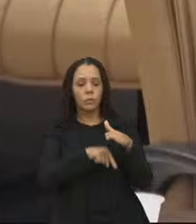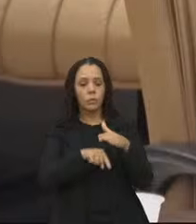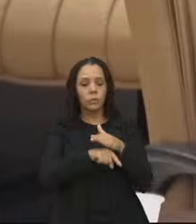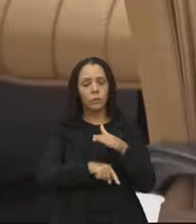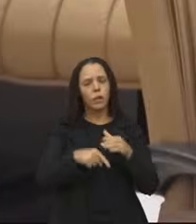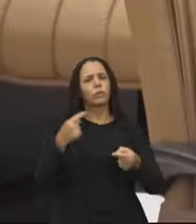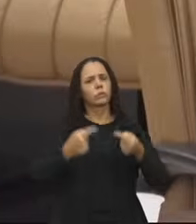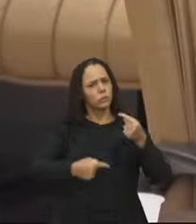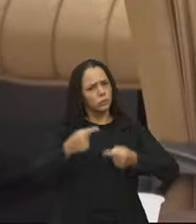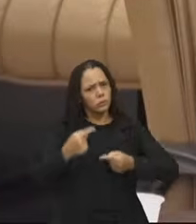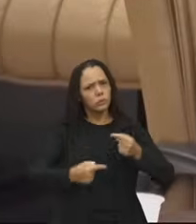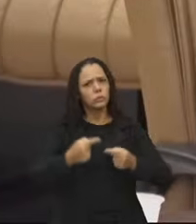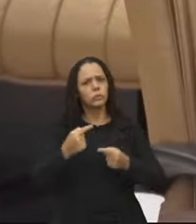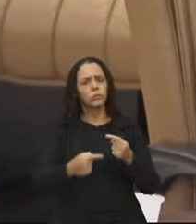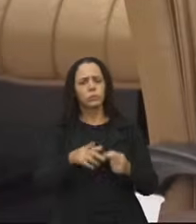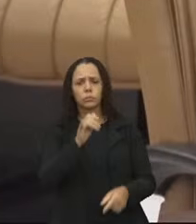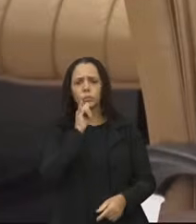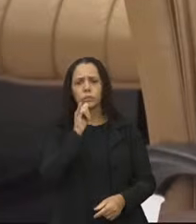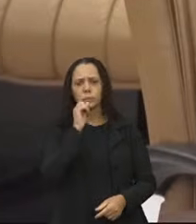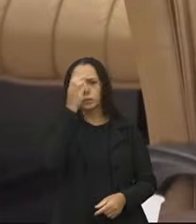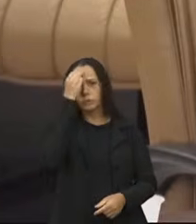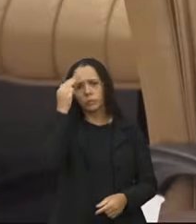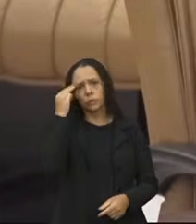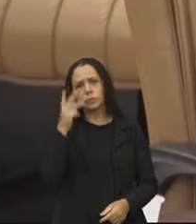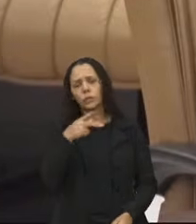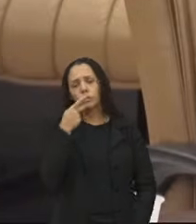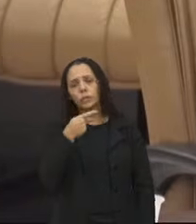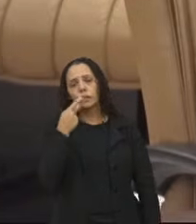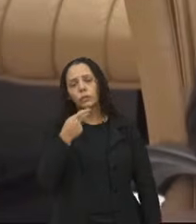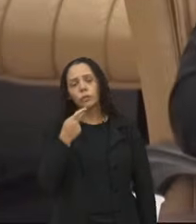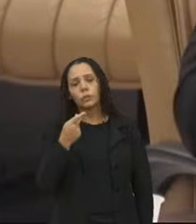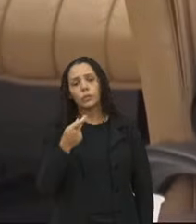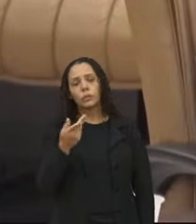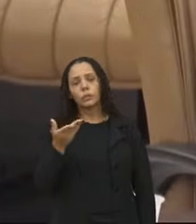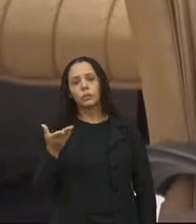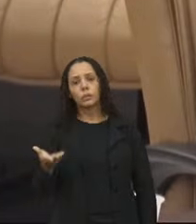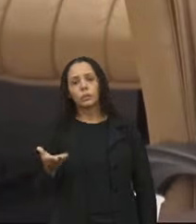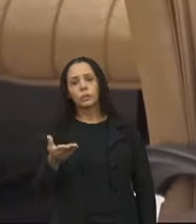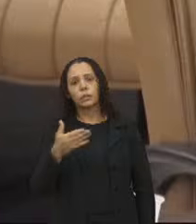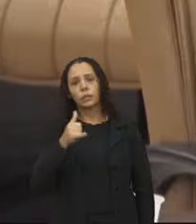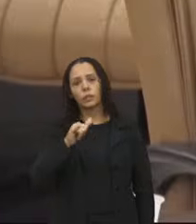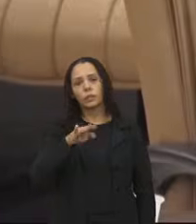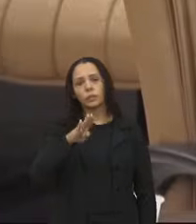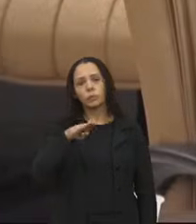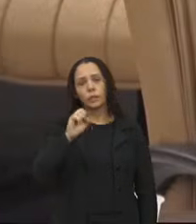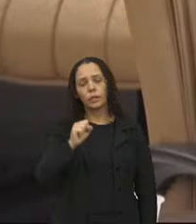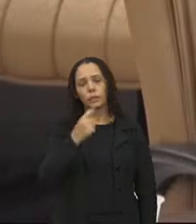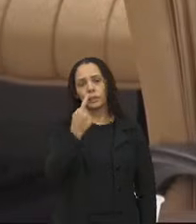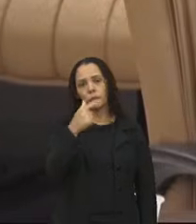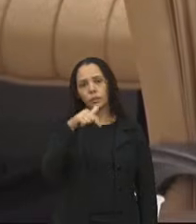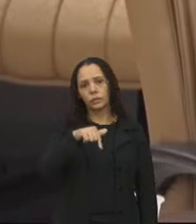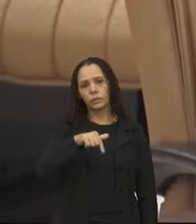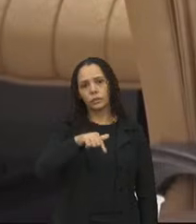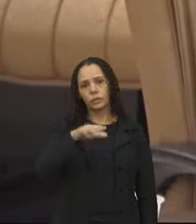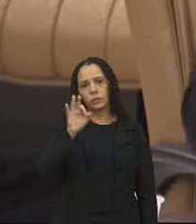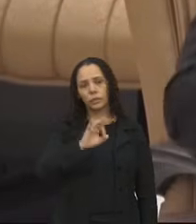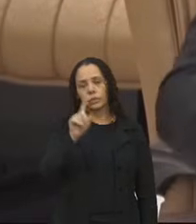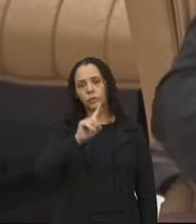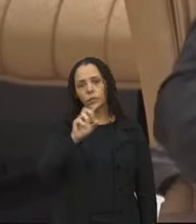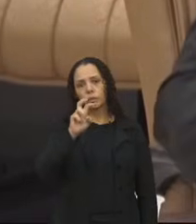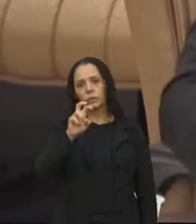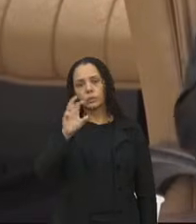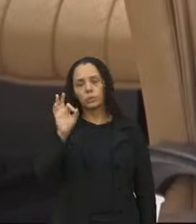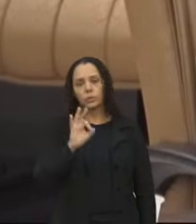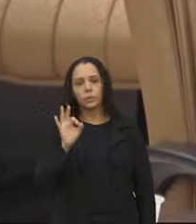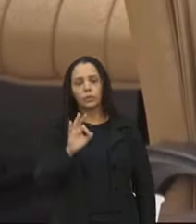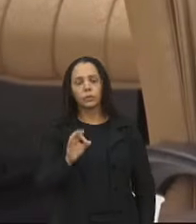nesses debates. Por exemplo, Maria Amélia, você disse que o IBS vai ser de 17%, não de 5%, mas é porque o IBS